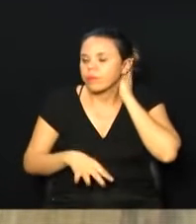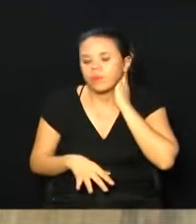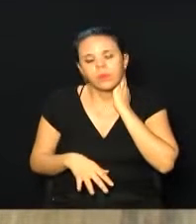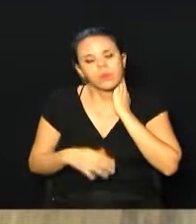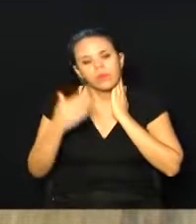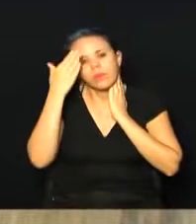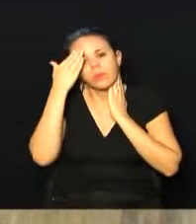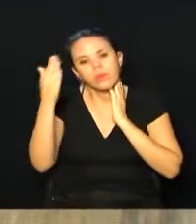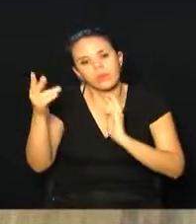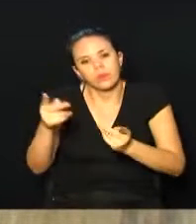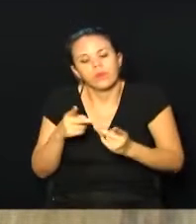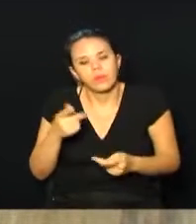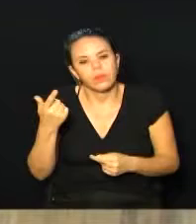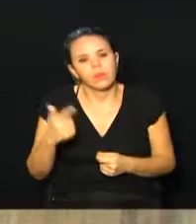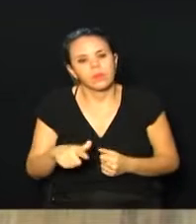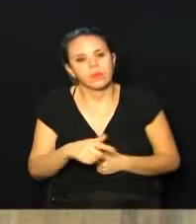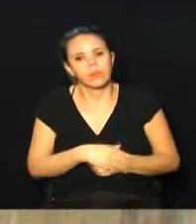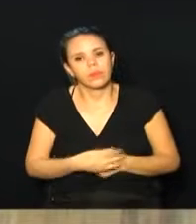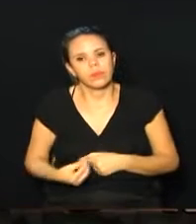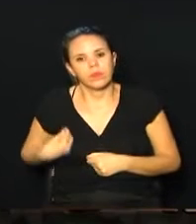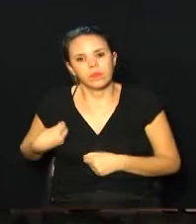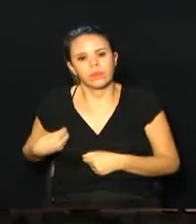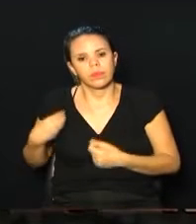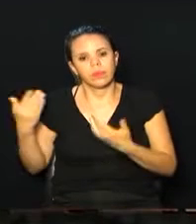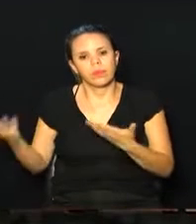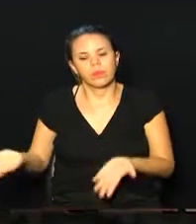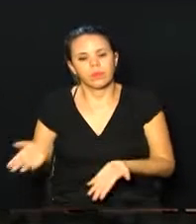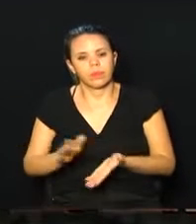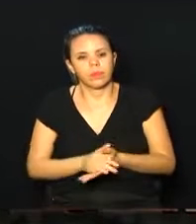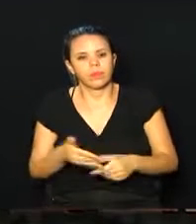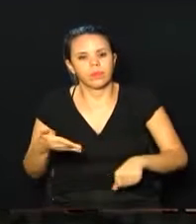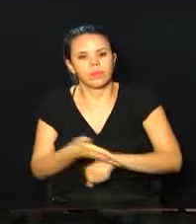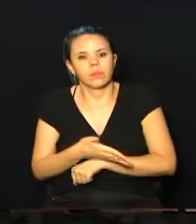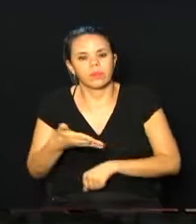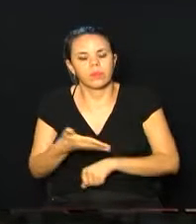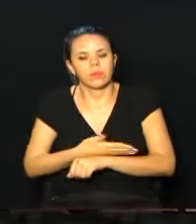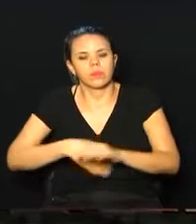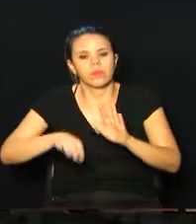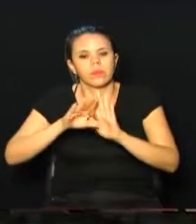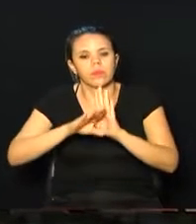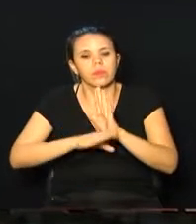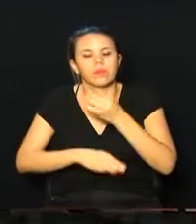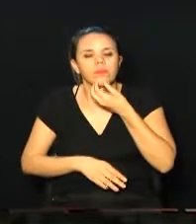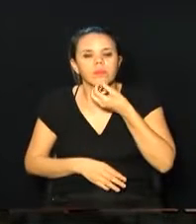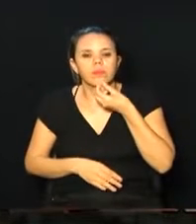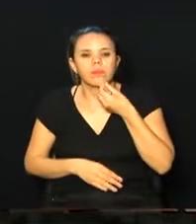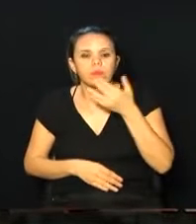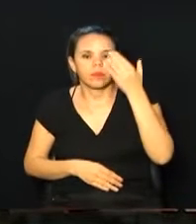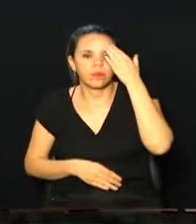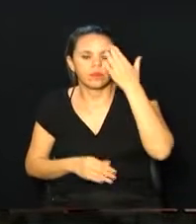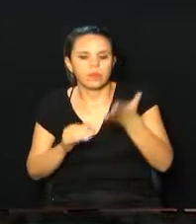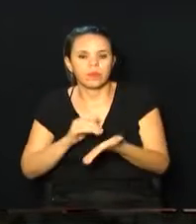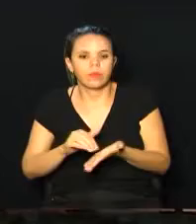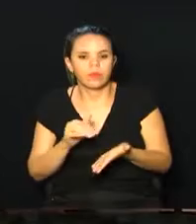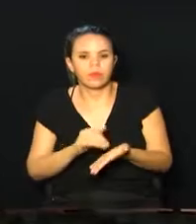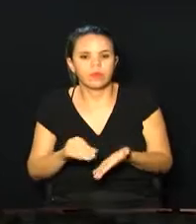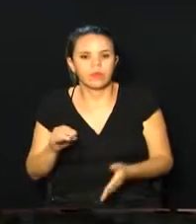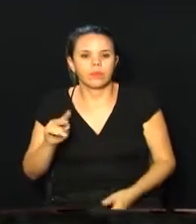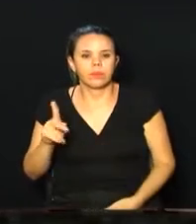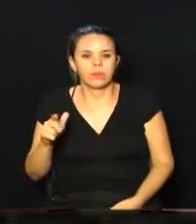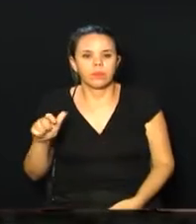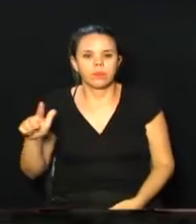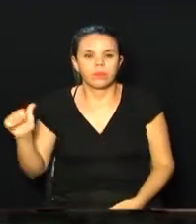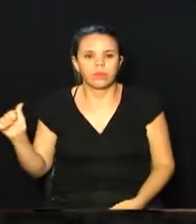obrigado pelo convite, mais uma vez estamos aqui, né, participando desse programa. Irna, obrigado ao secretário Paulela, ao